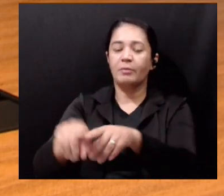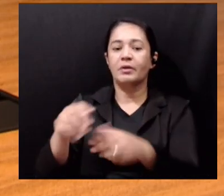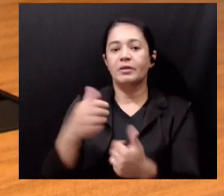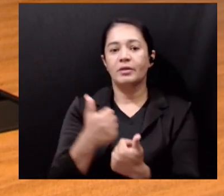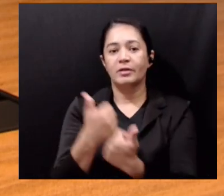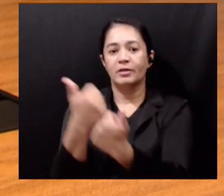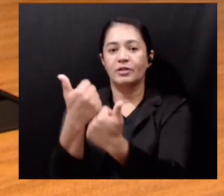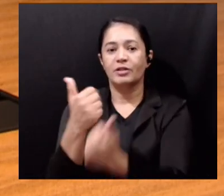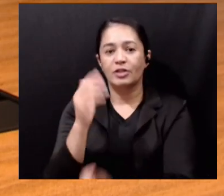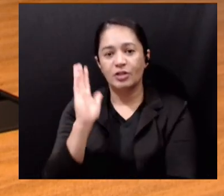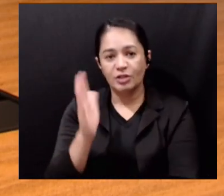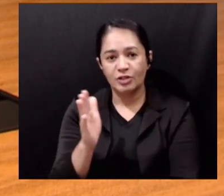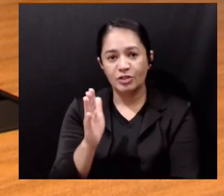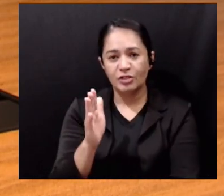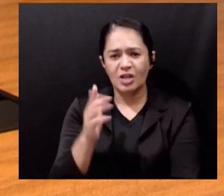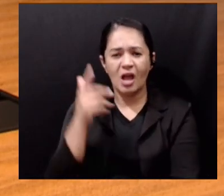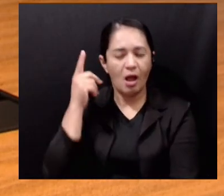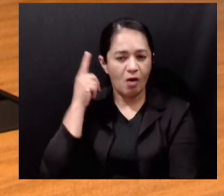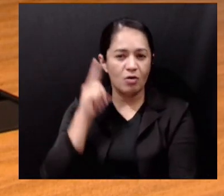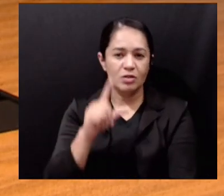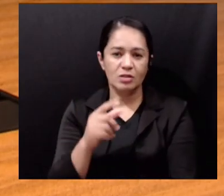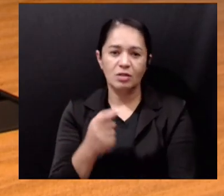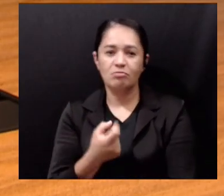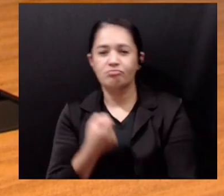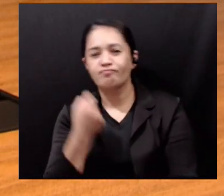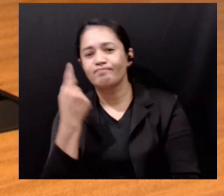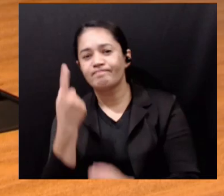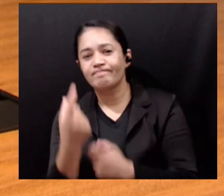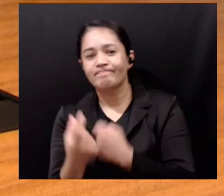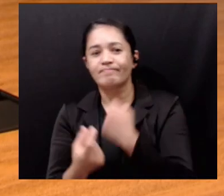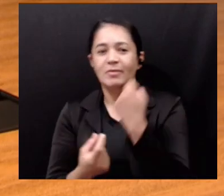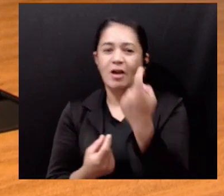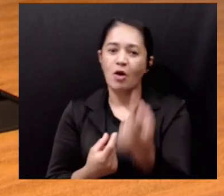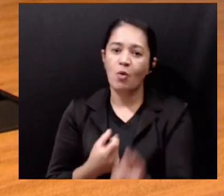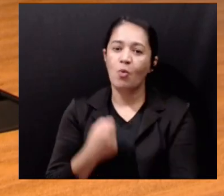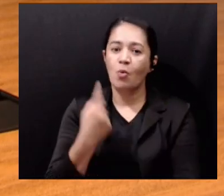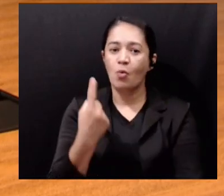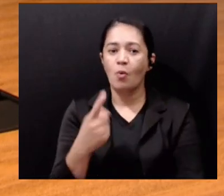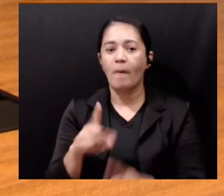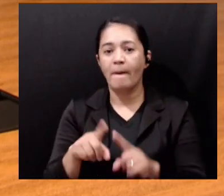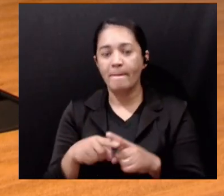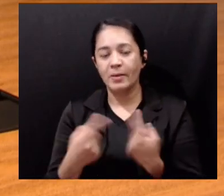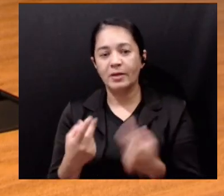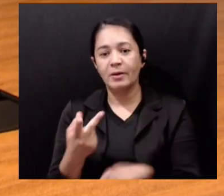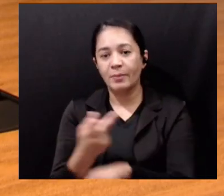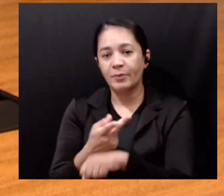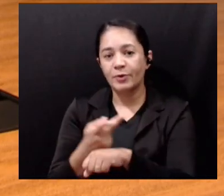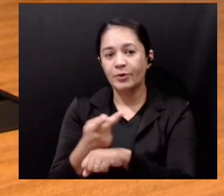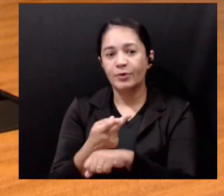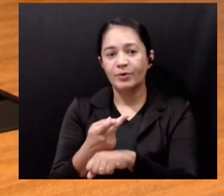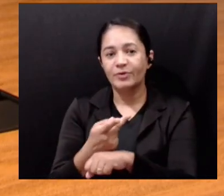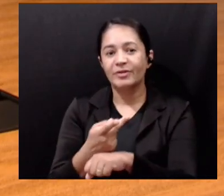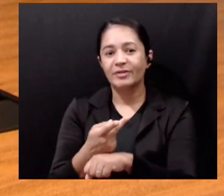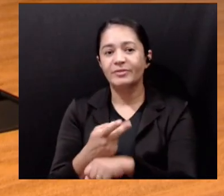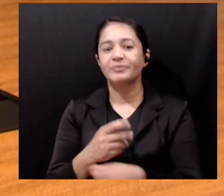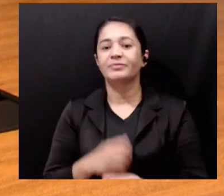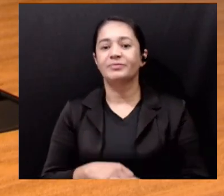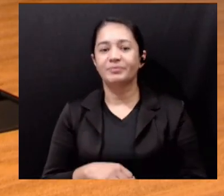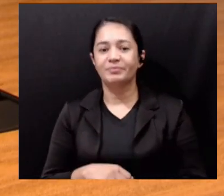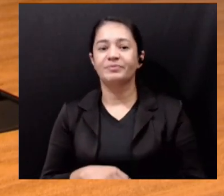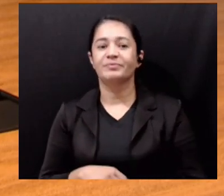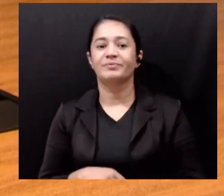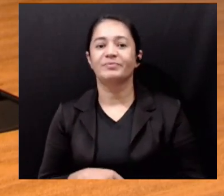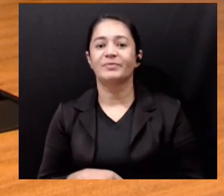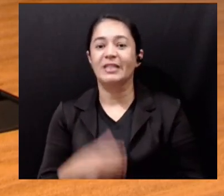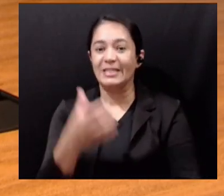enquanto conseguimos nada? Alguns patrocínios sim, mas estamos procurando, e estabelecendo. Vocês 6? Nós 6, se tudo der certo, sim. E você